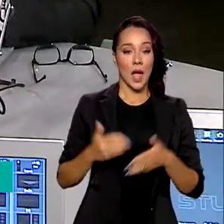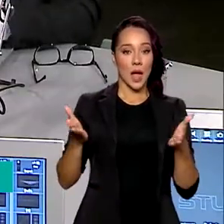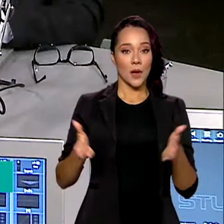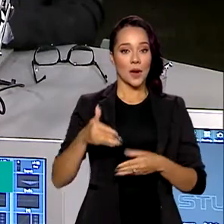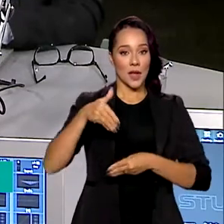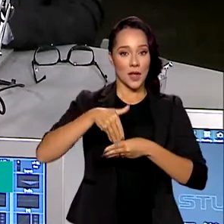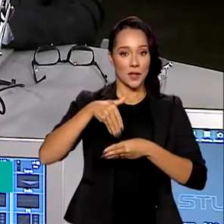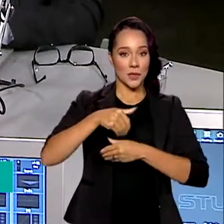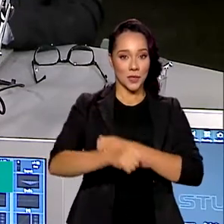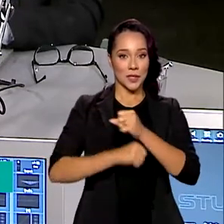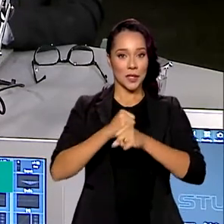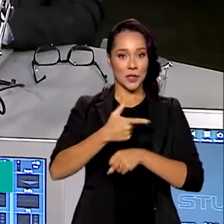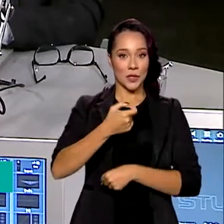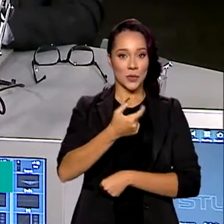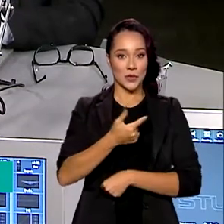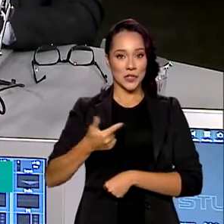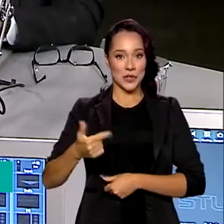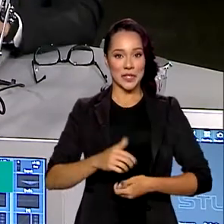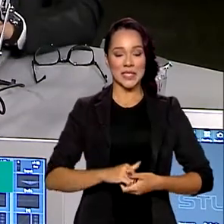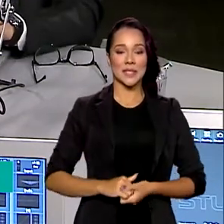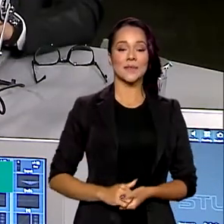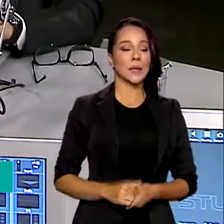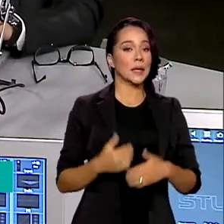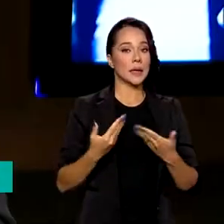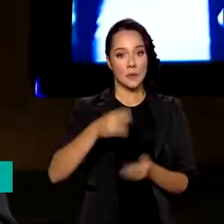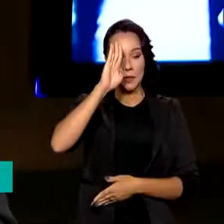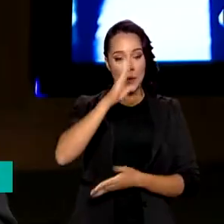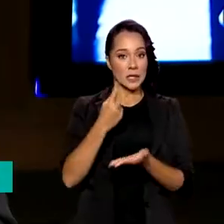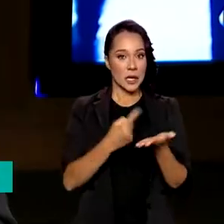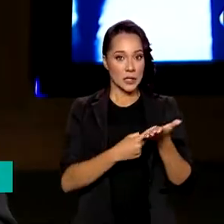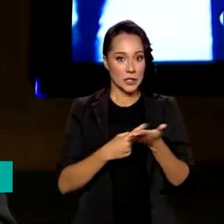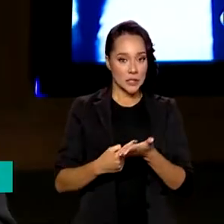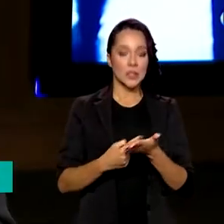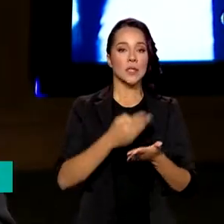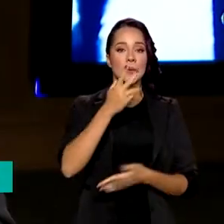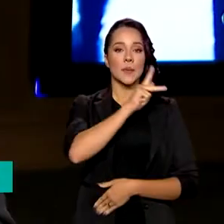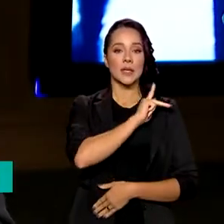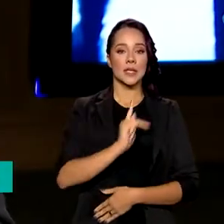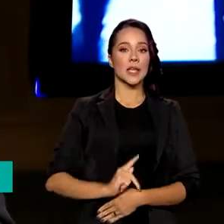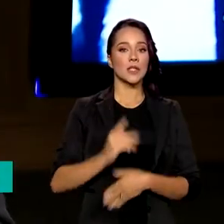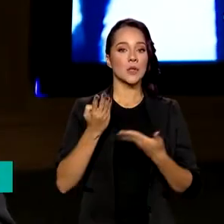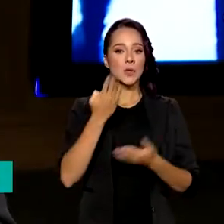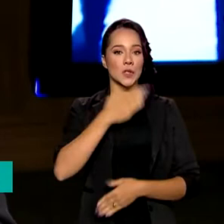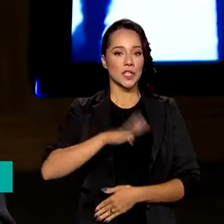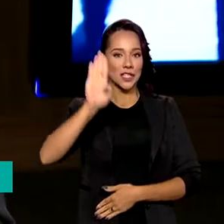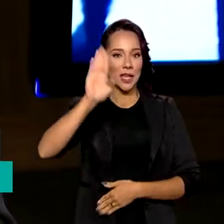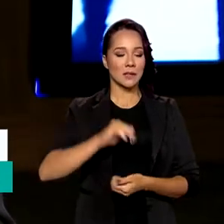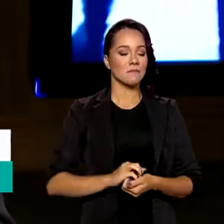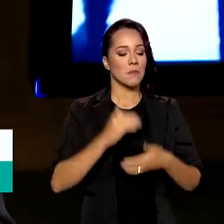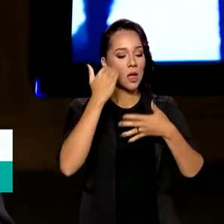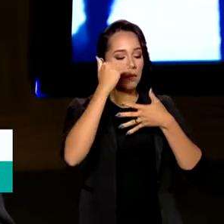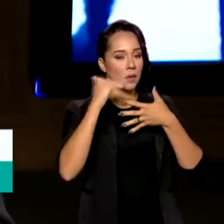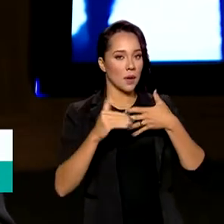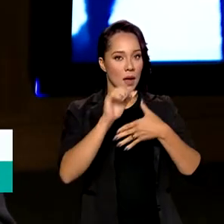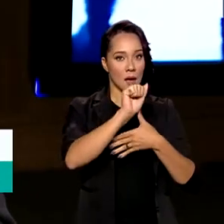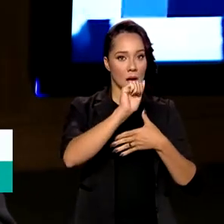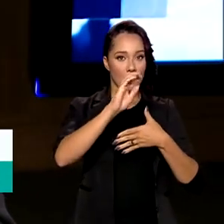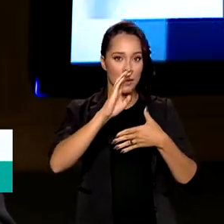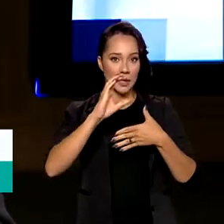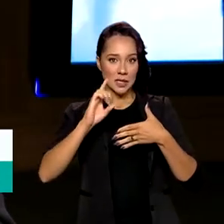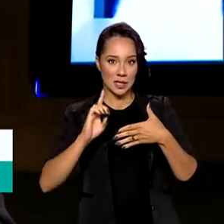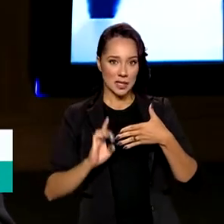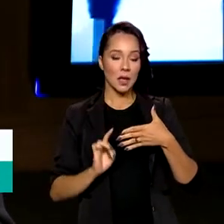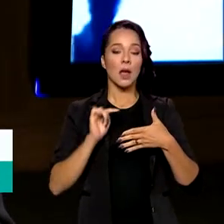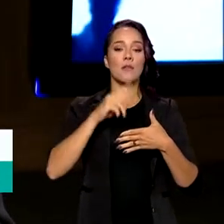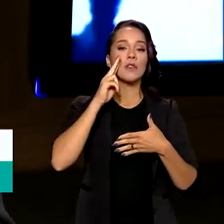eleições 2022 e vamos a agenda dos candidatos à presidência de hoje como sempre seguindo a ordem alfabética e